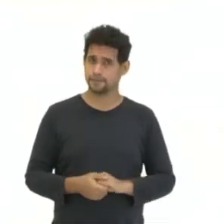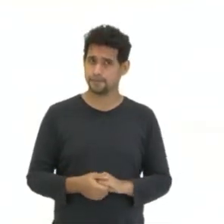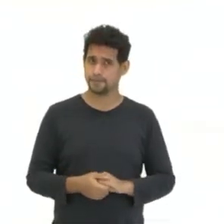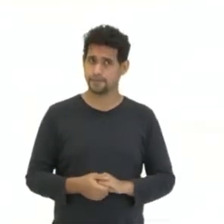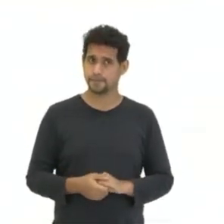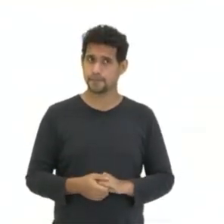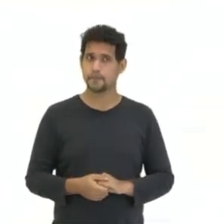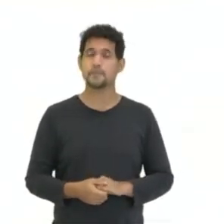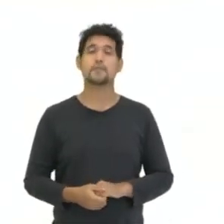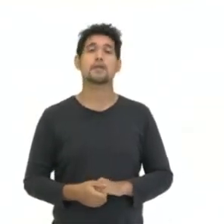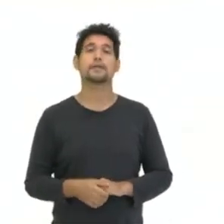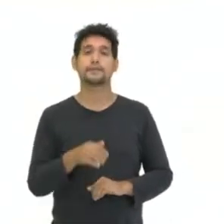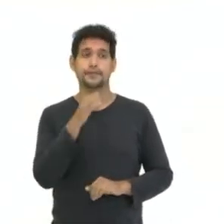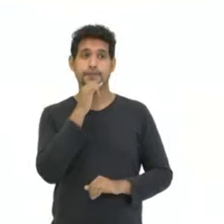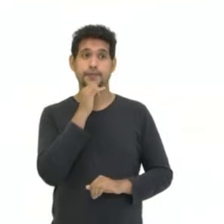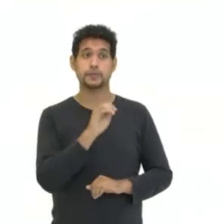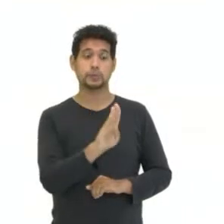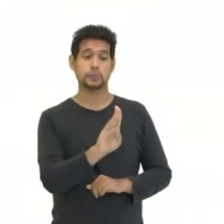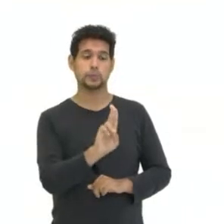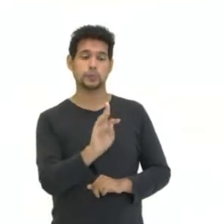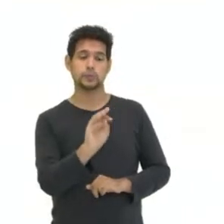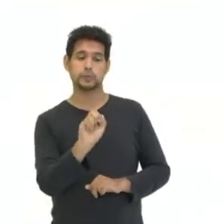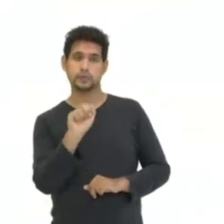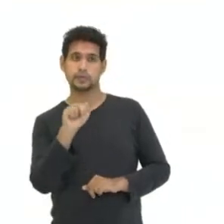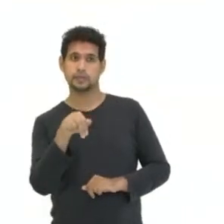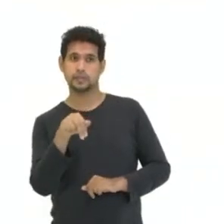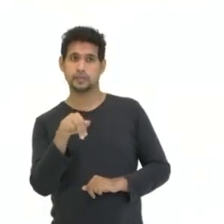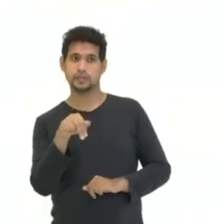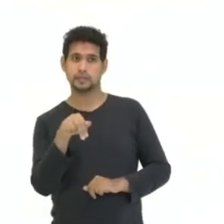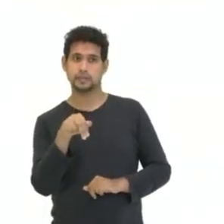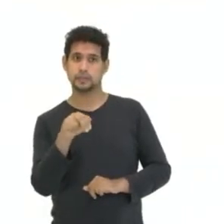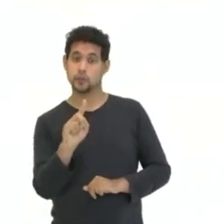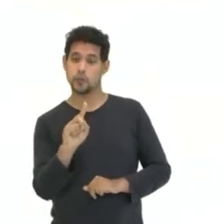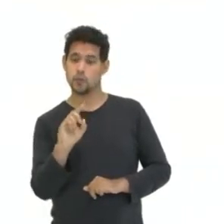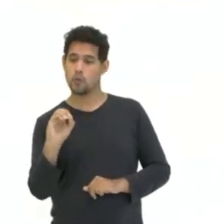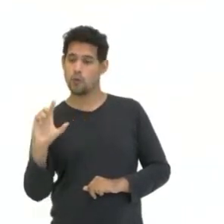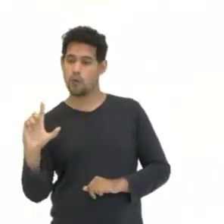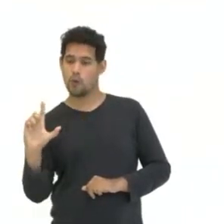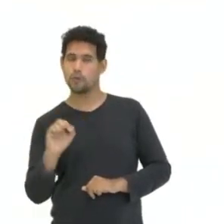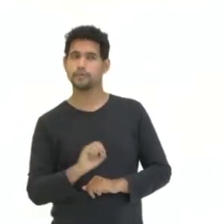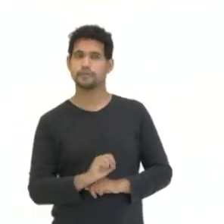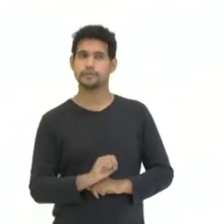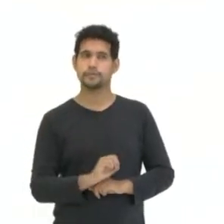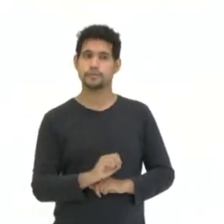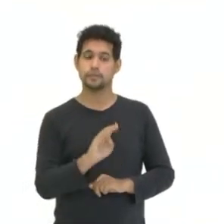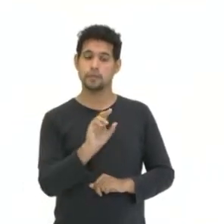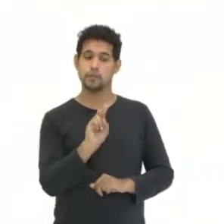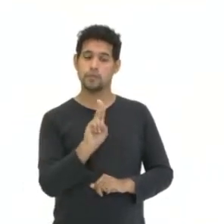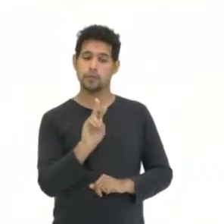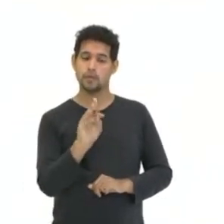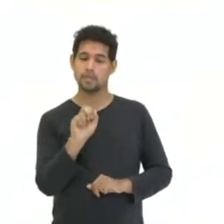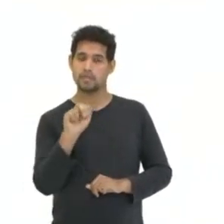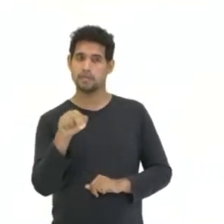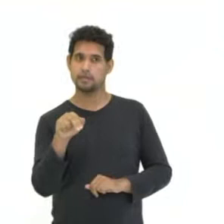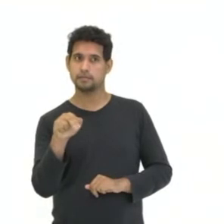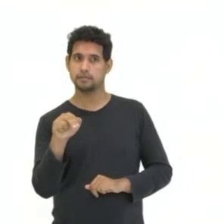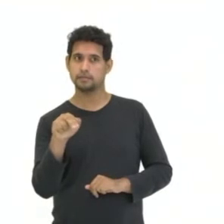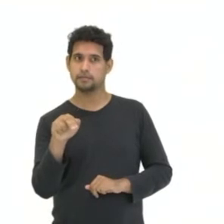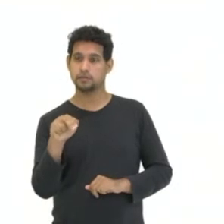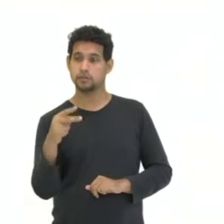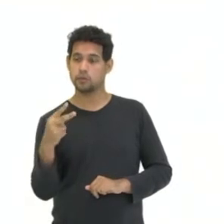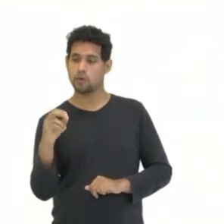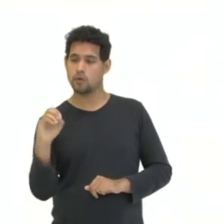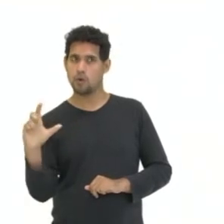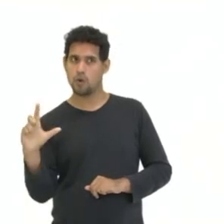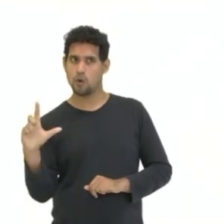O butan-1-ol, o 1-butanol, o 2-butanol, são 2 estruturas possíveis para se fazer